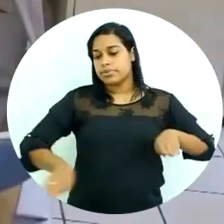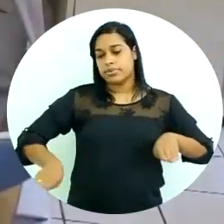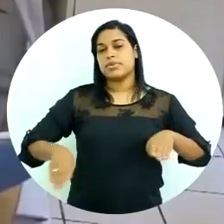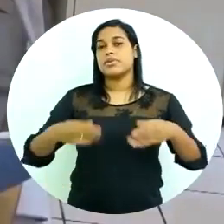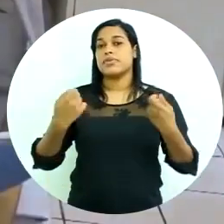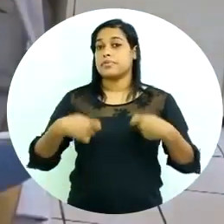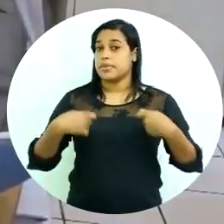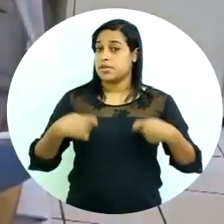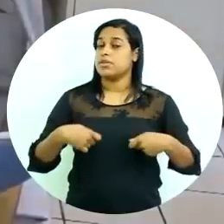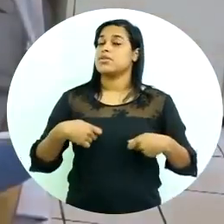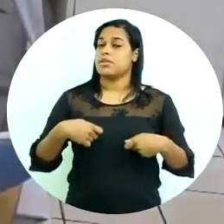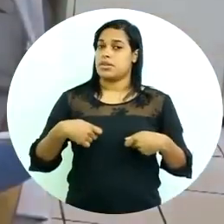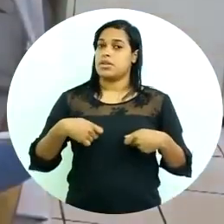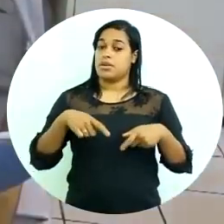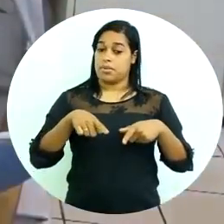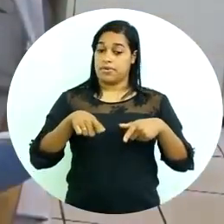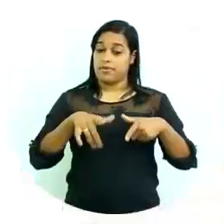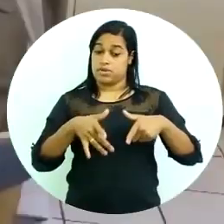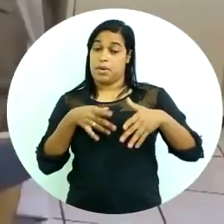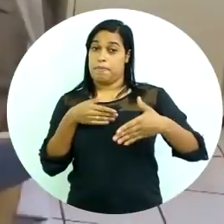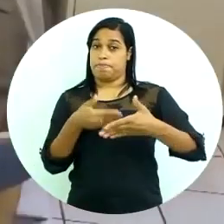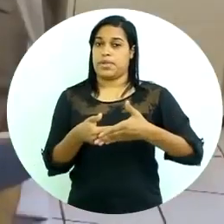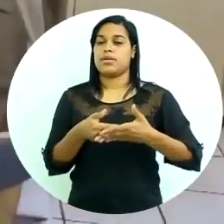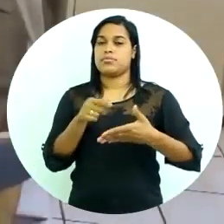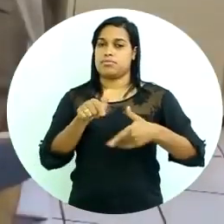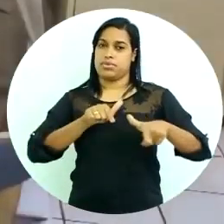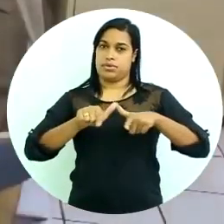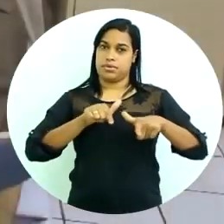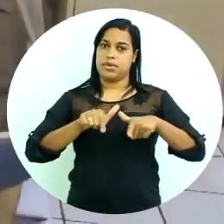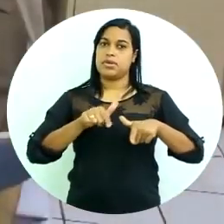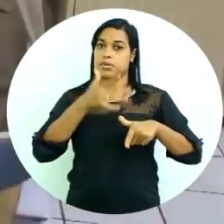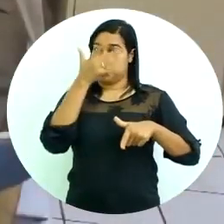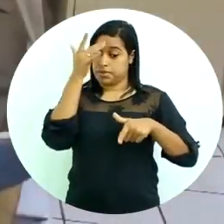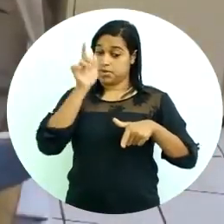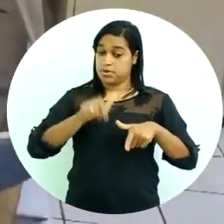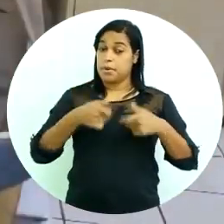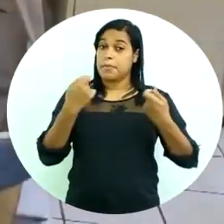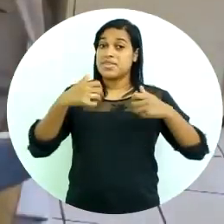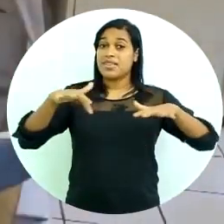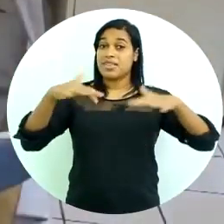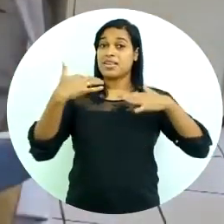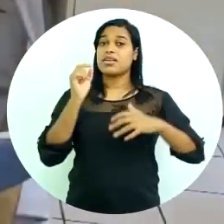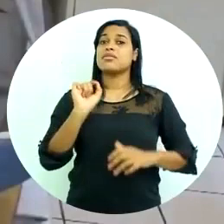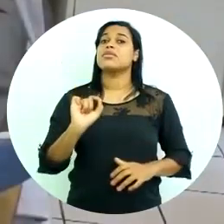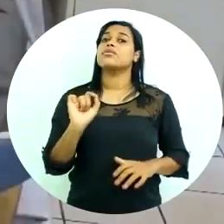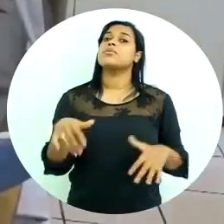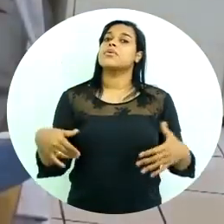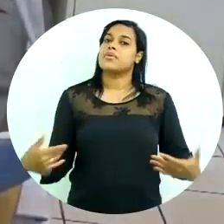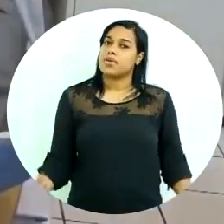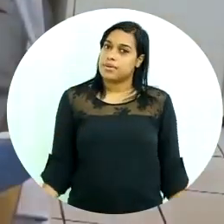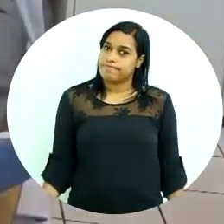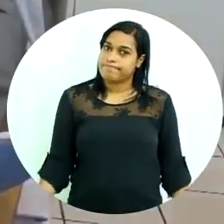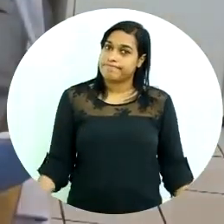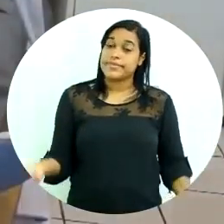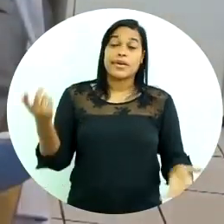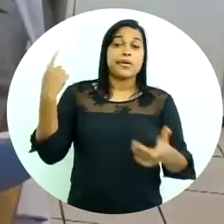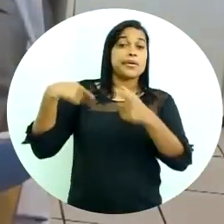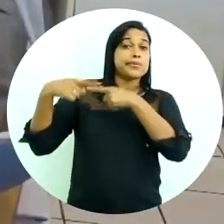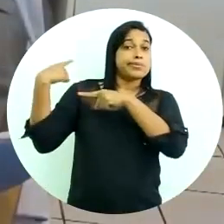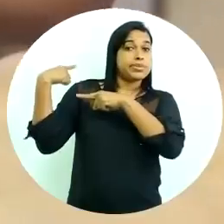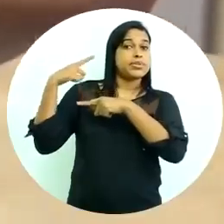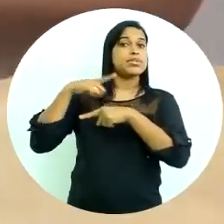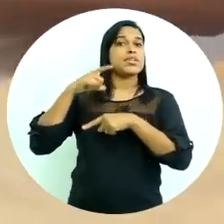posicionar diante desse trabalhador. A gente tem que ter atenção para o seguinte, antigamente